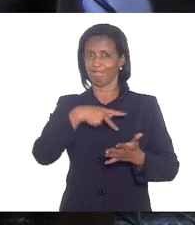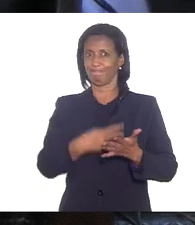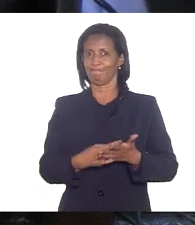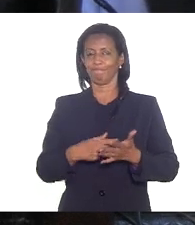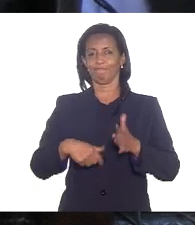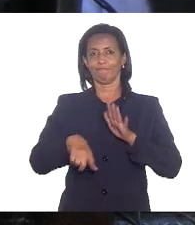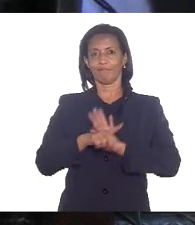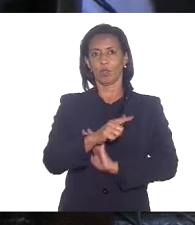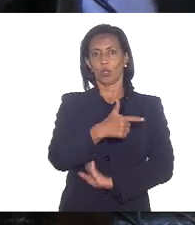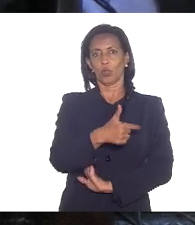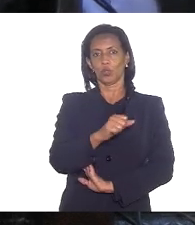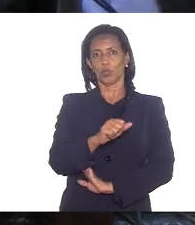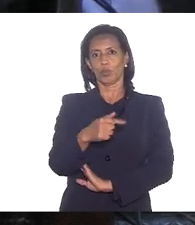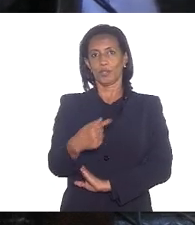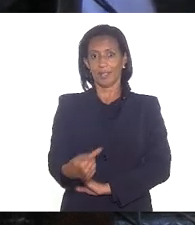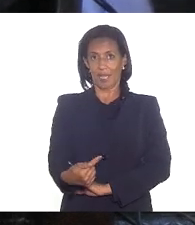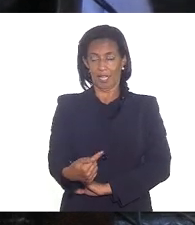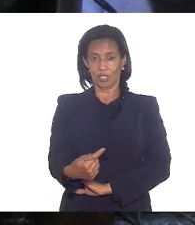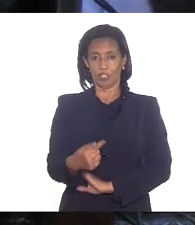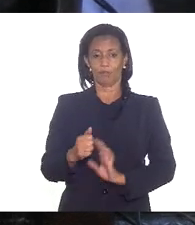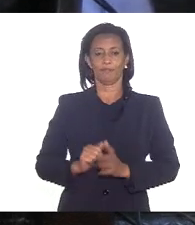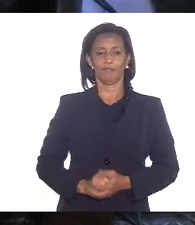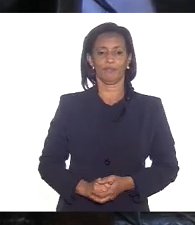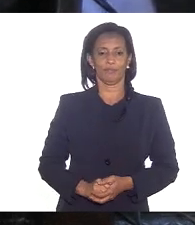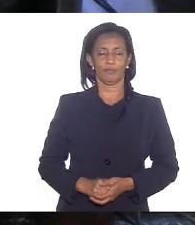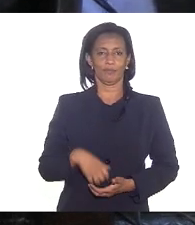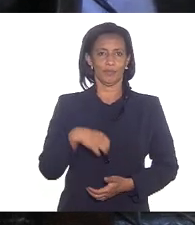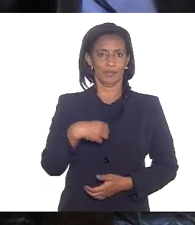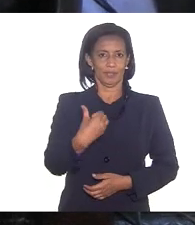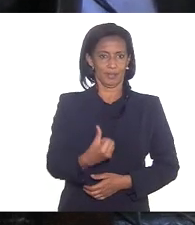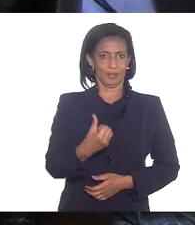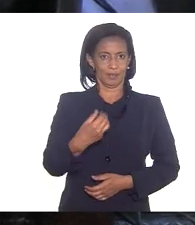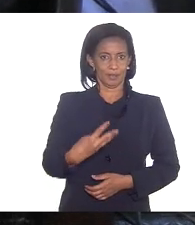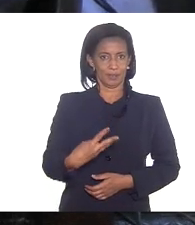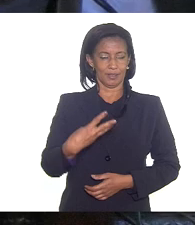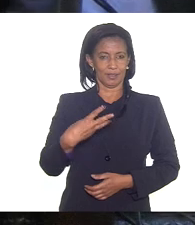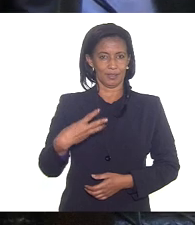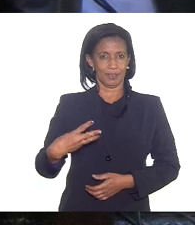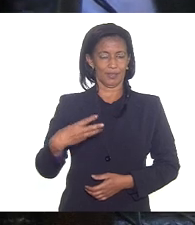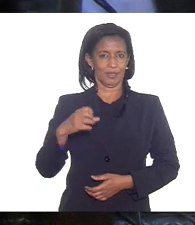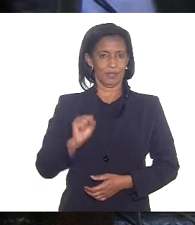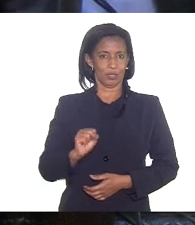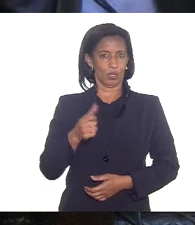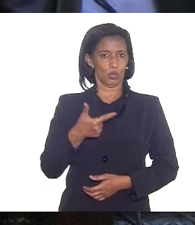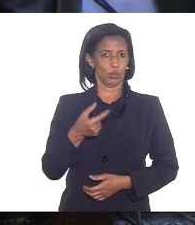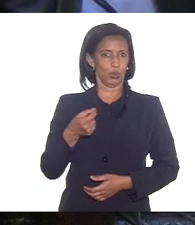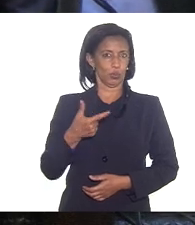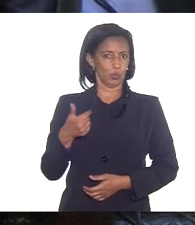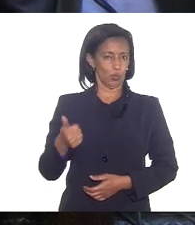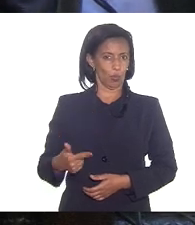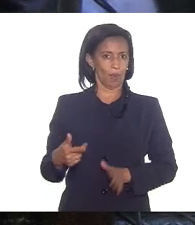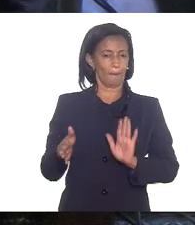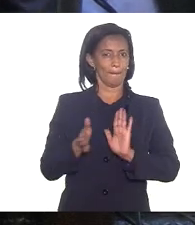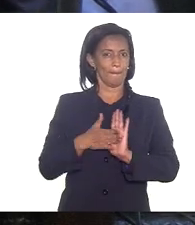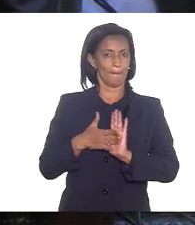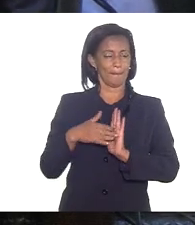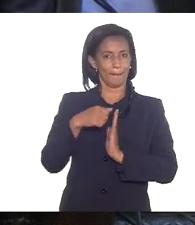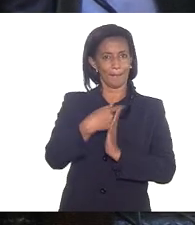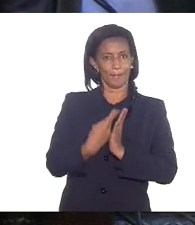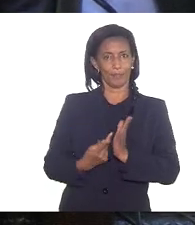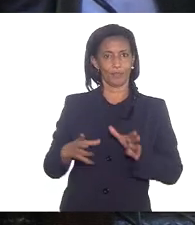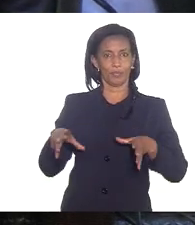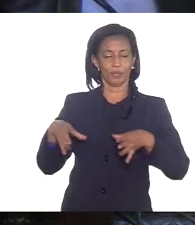leis 2874 dezembro 79 e 6388 seis de novembro de 2012 veneno de parecer